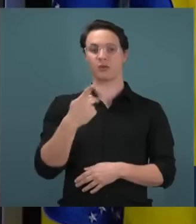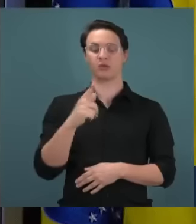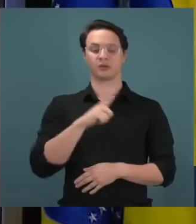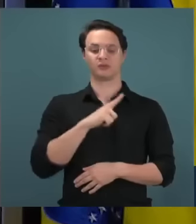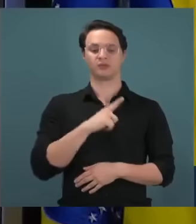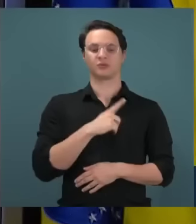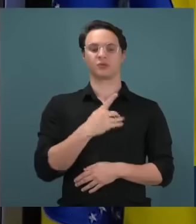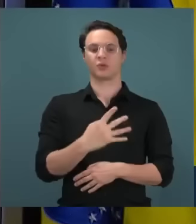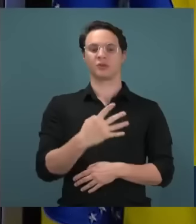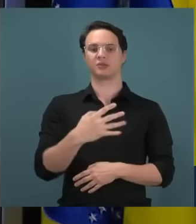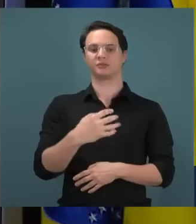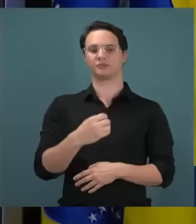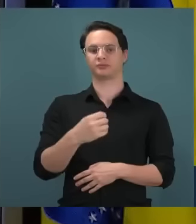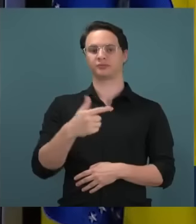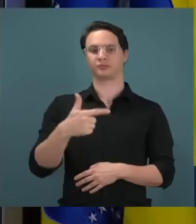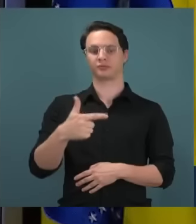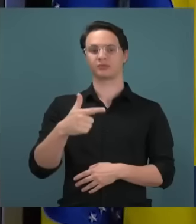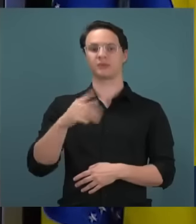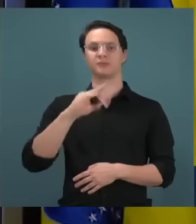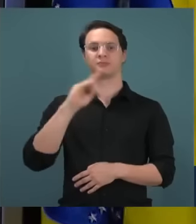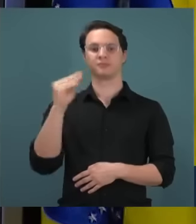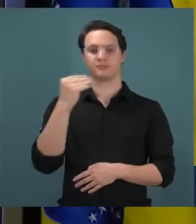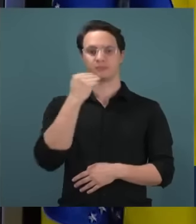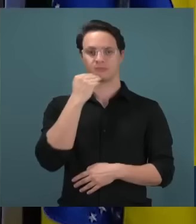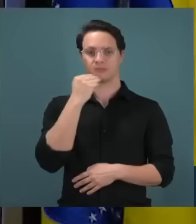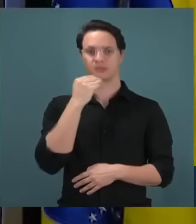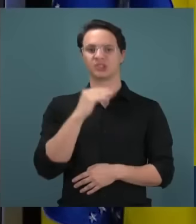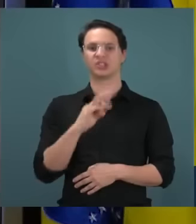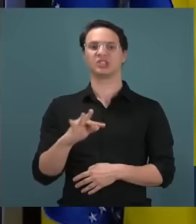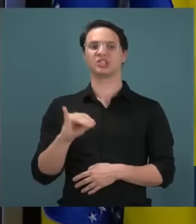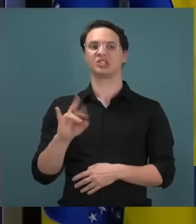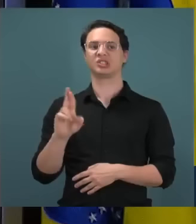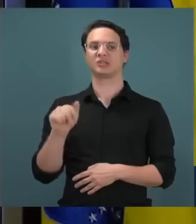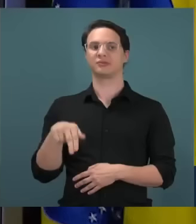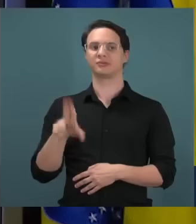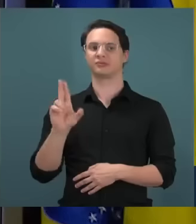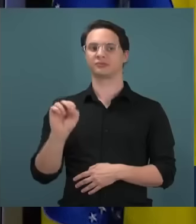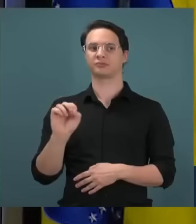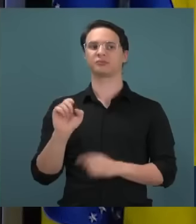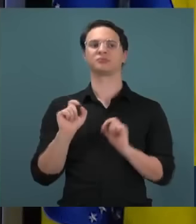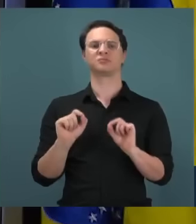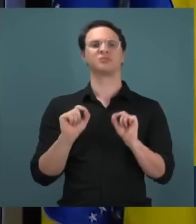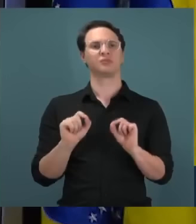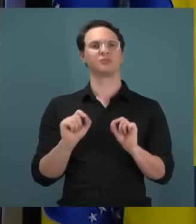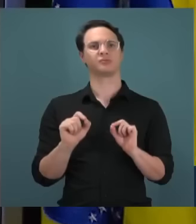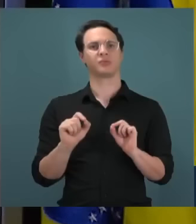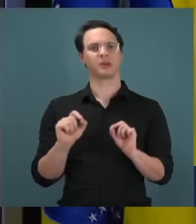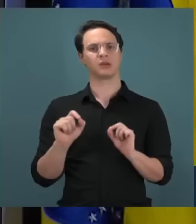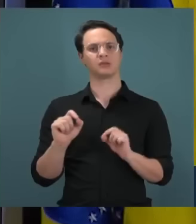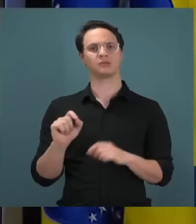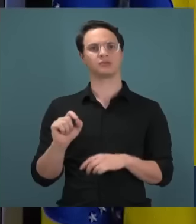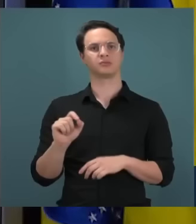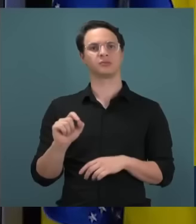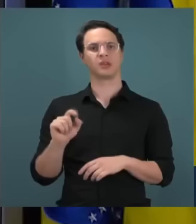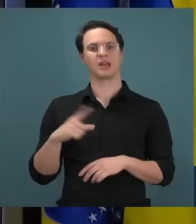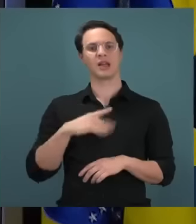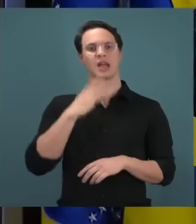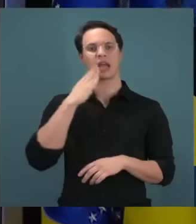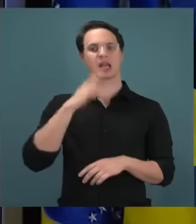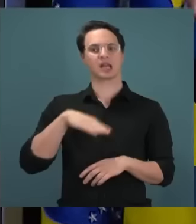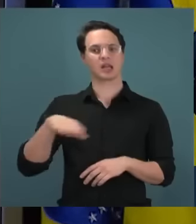de pequenos tiranos no Brasil. Quando ela fala pequeno, tirano, 212 milhões, é pequeno mesmo. Ela está botando